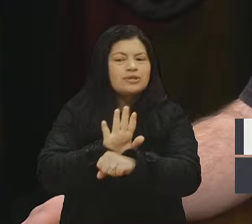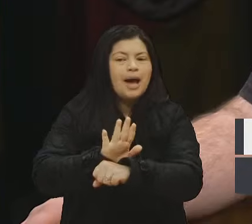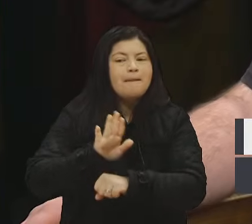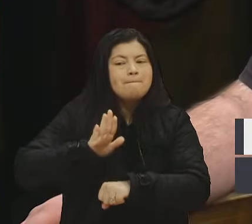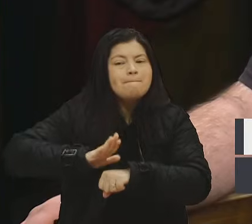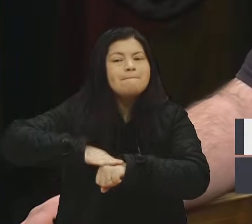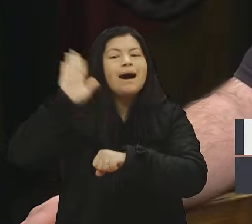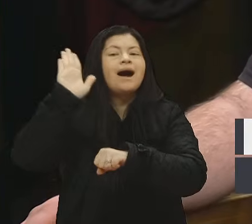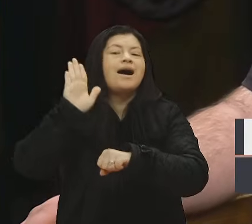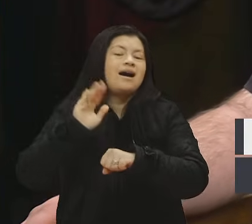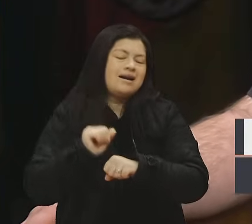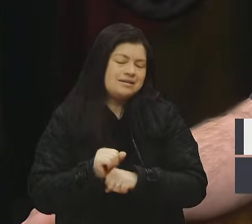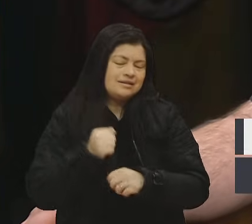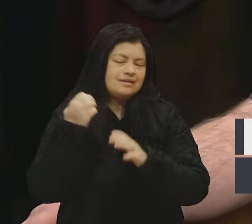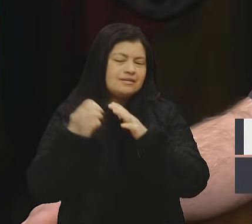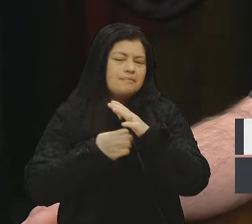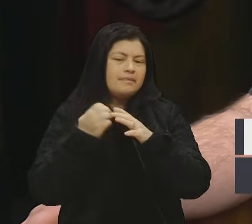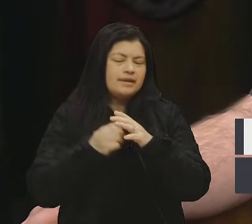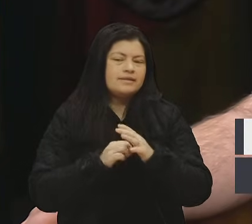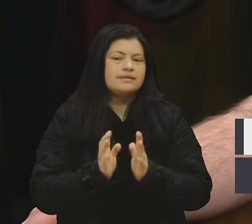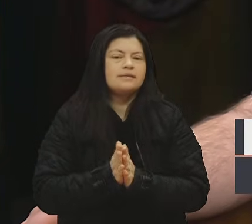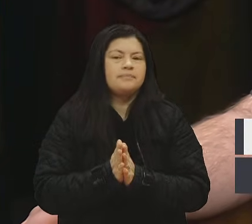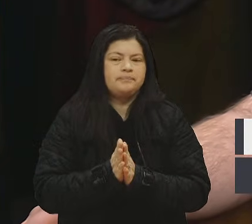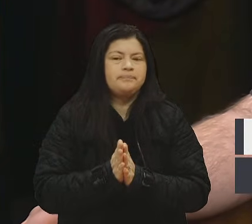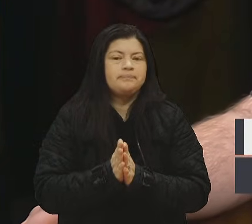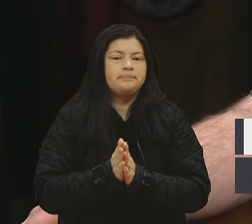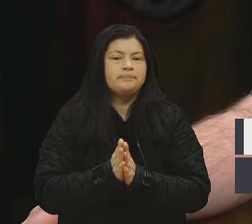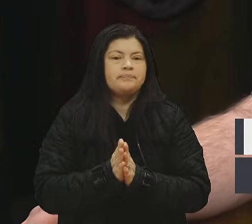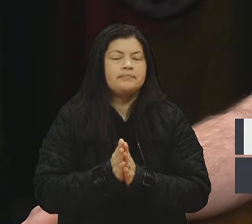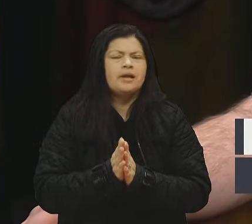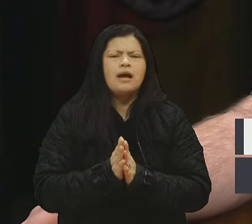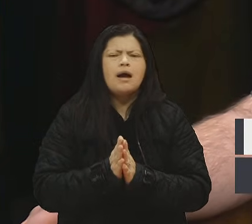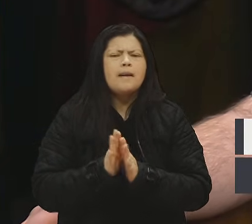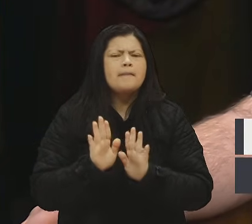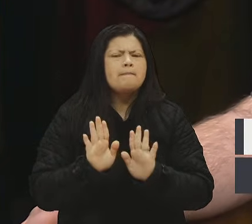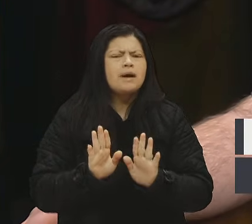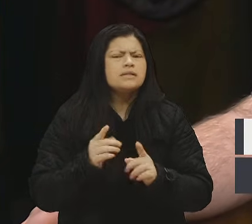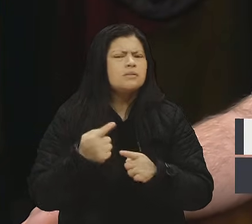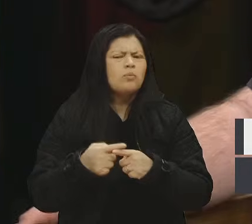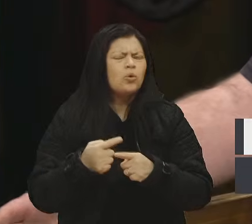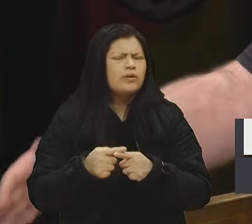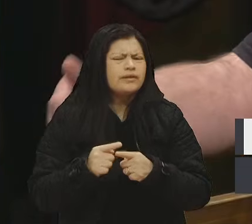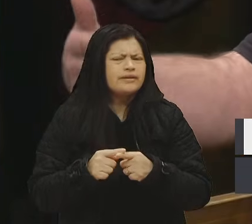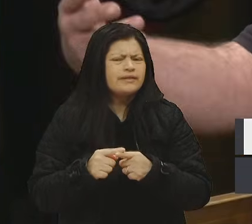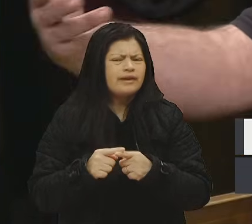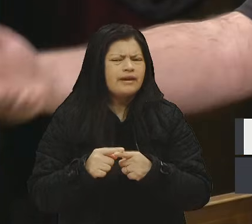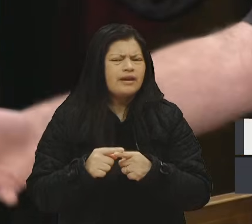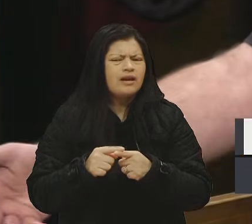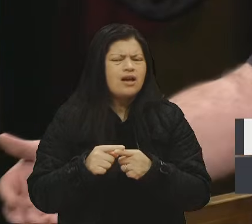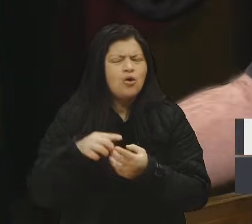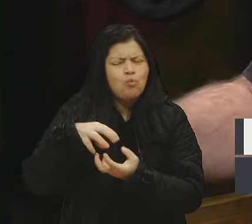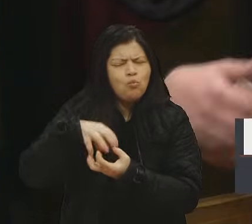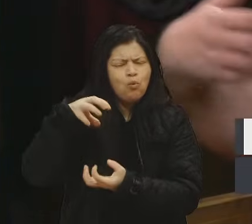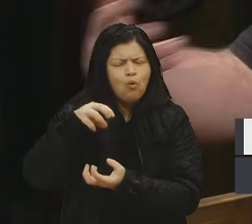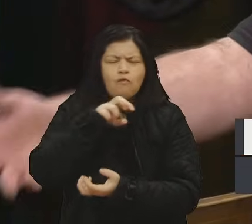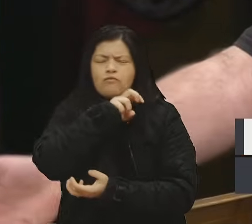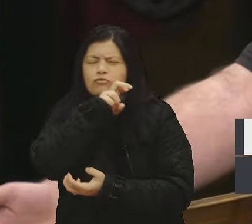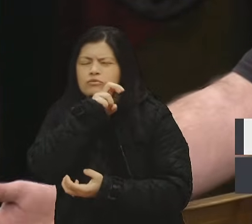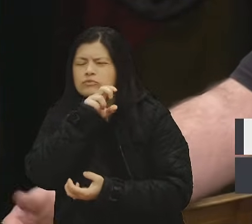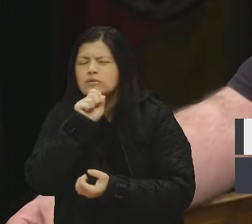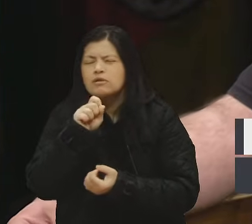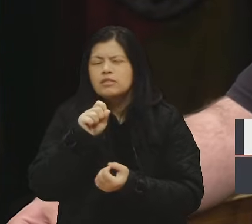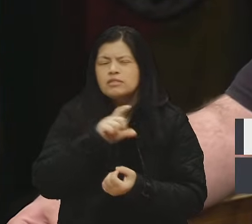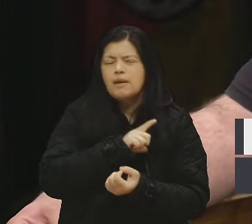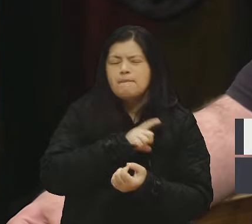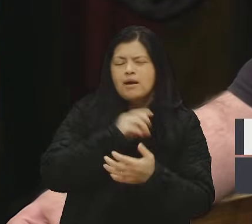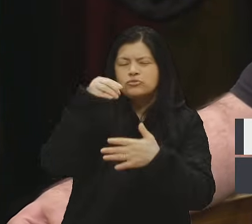empresas, mais do que o próprio doutor aqui falou. Mas por que eu digo que é o ovo da serpente e que ainda tem mais